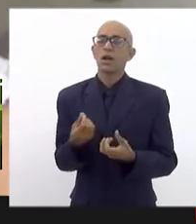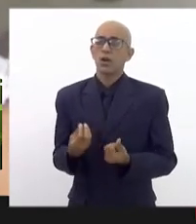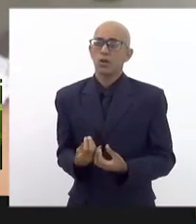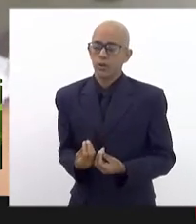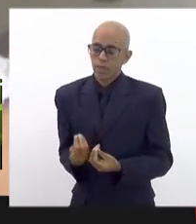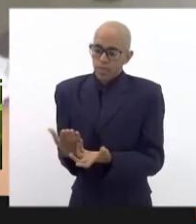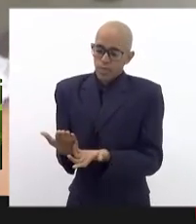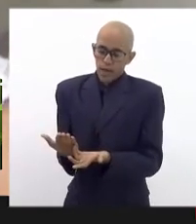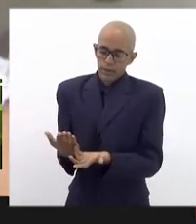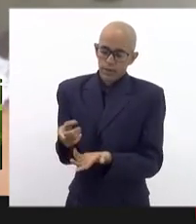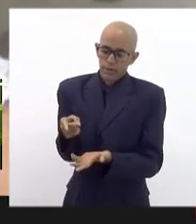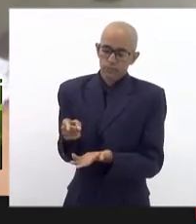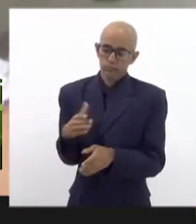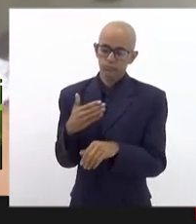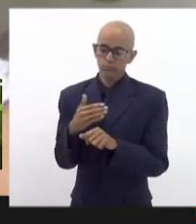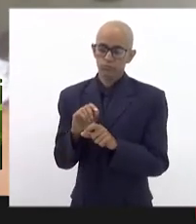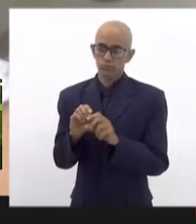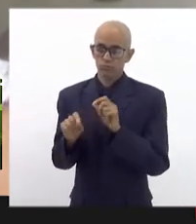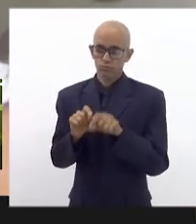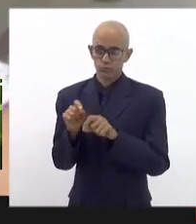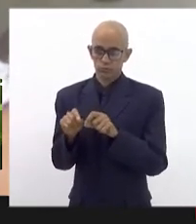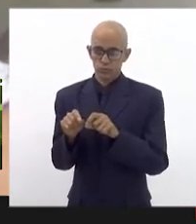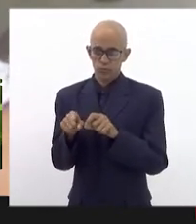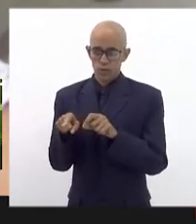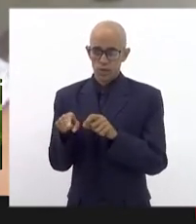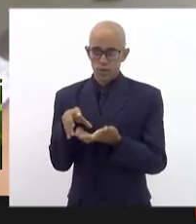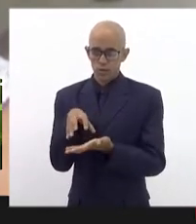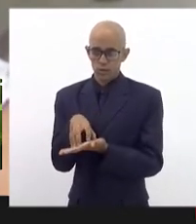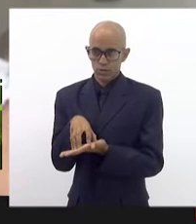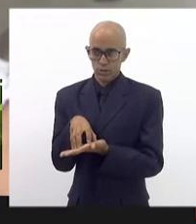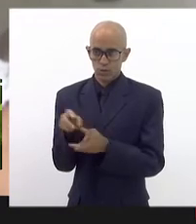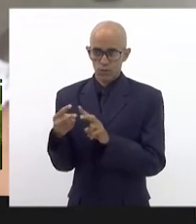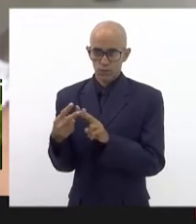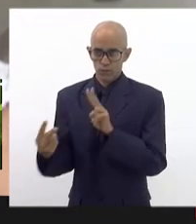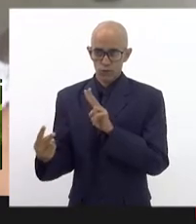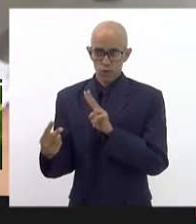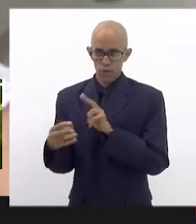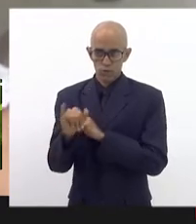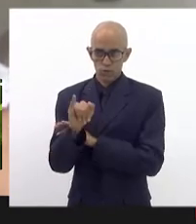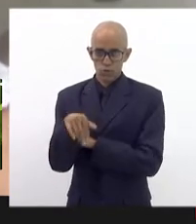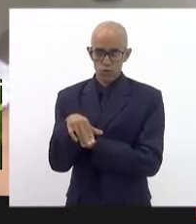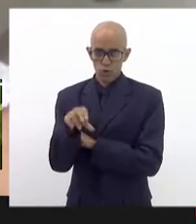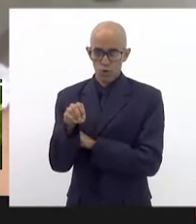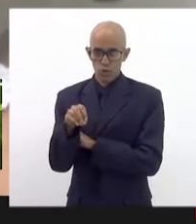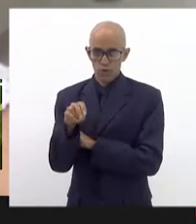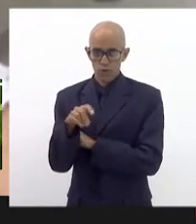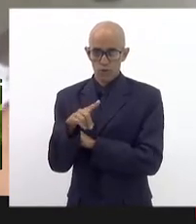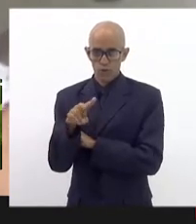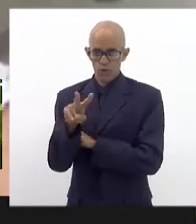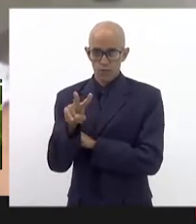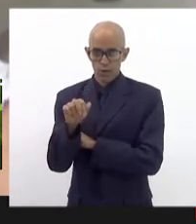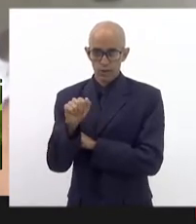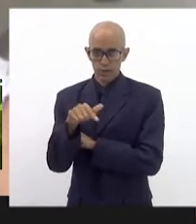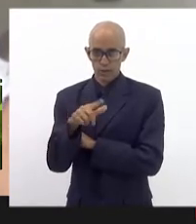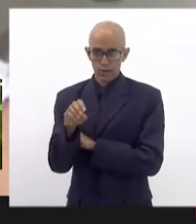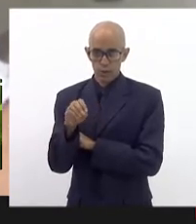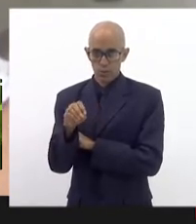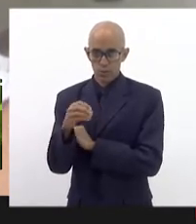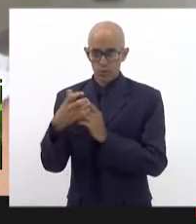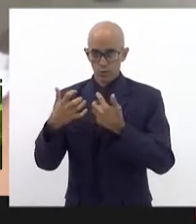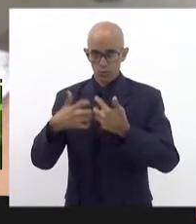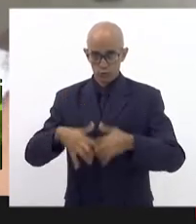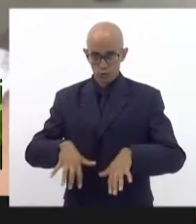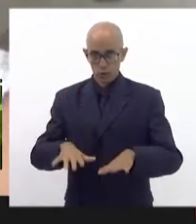cabo de colocar esse polo virtual de inovação para funcionar. Eu